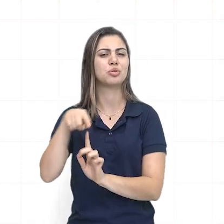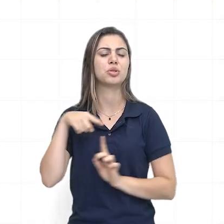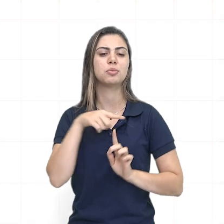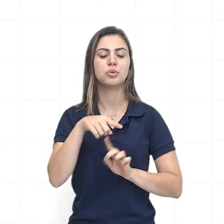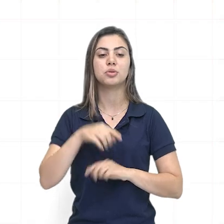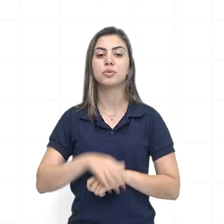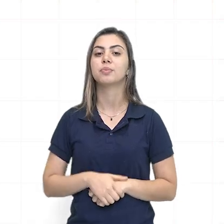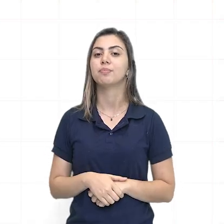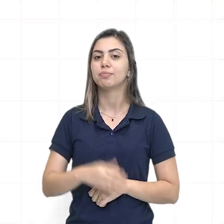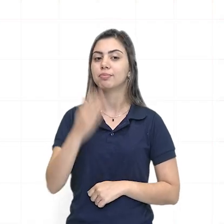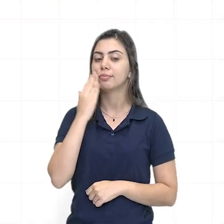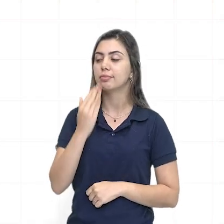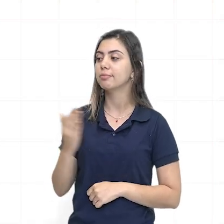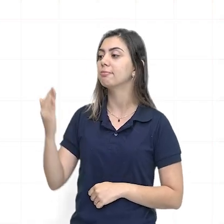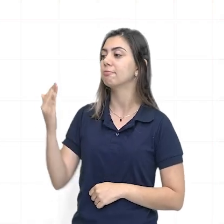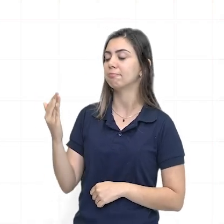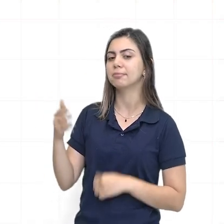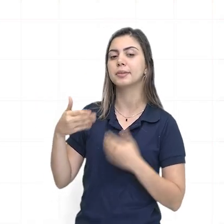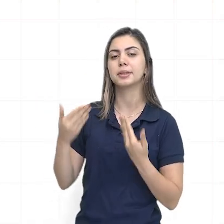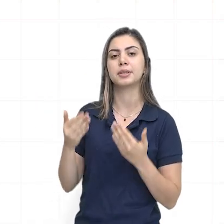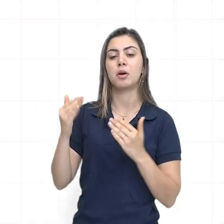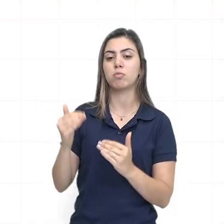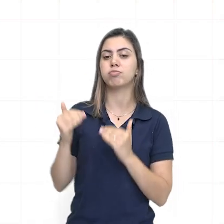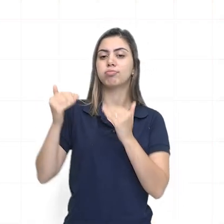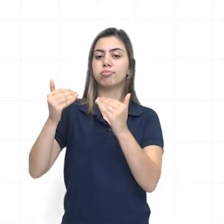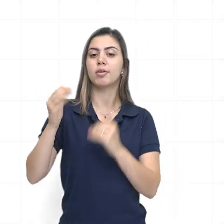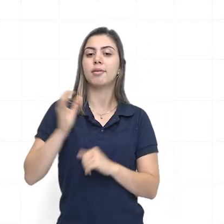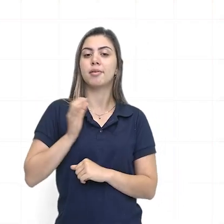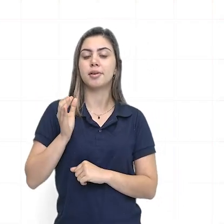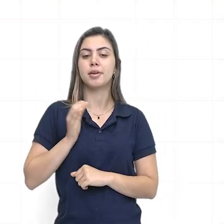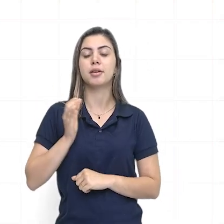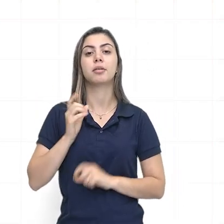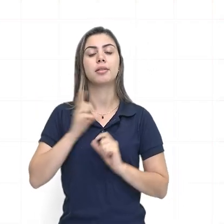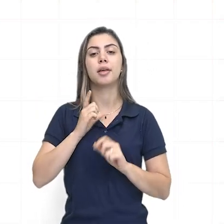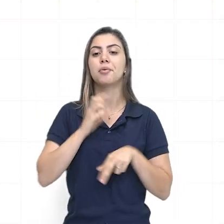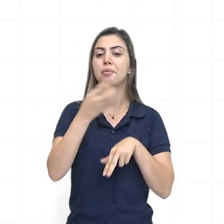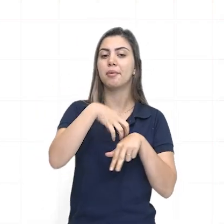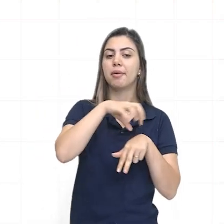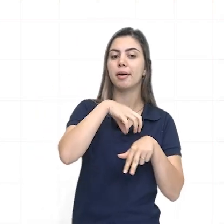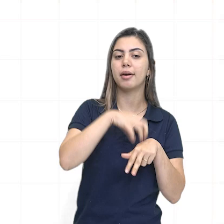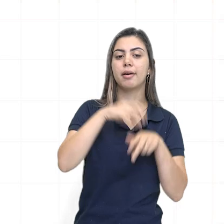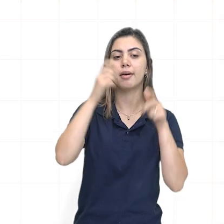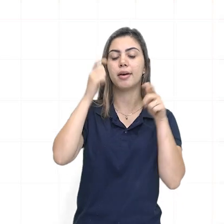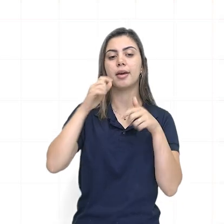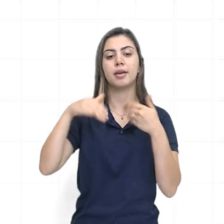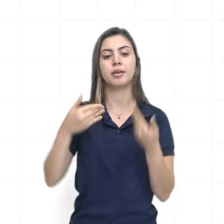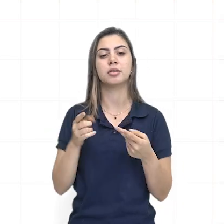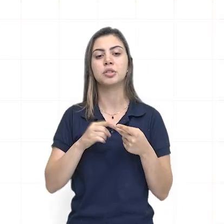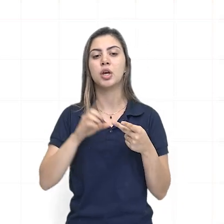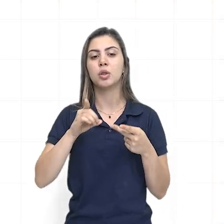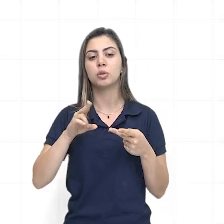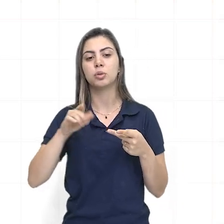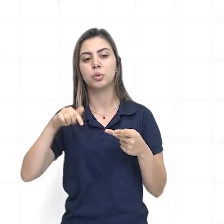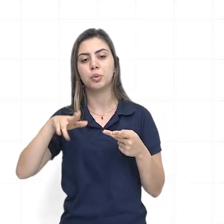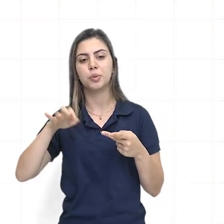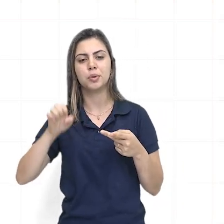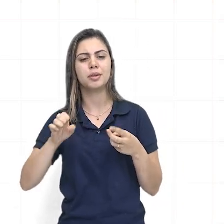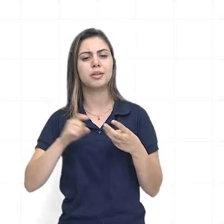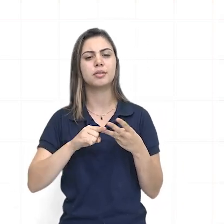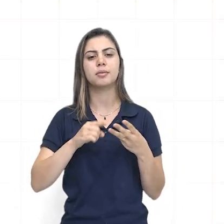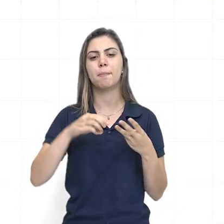nobreza, como observado, era composta por reis, duques, marqueses,